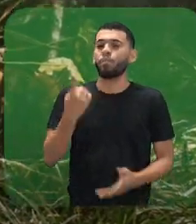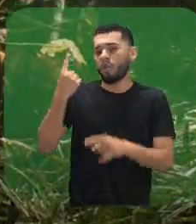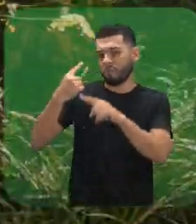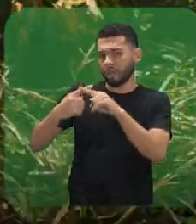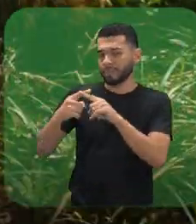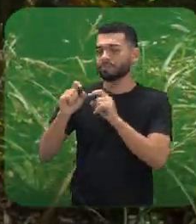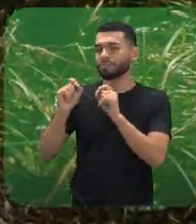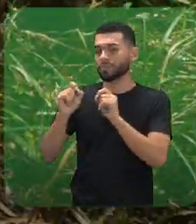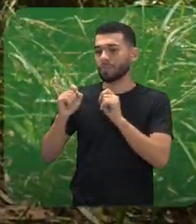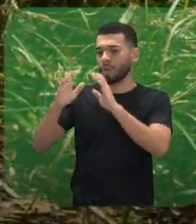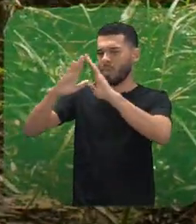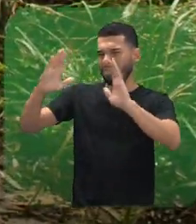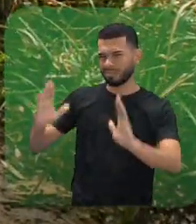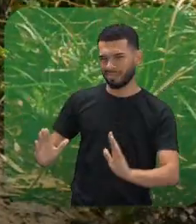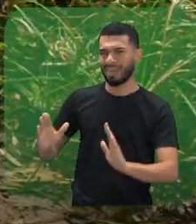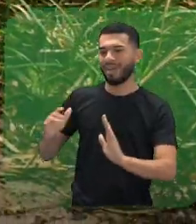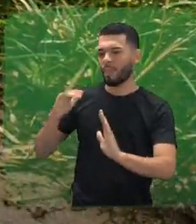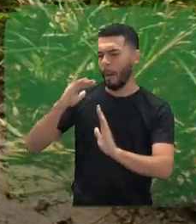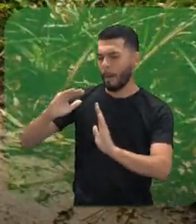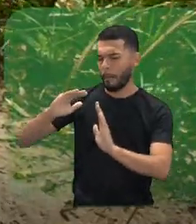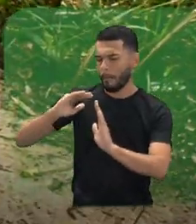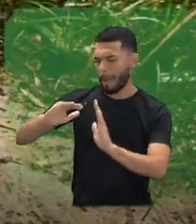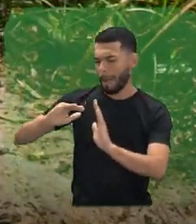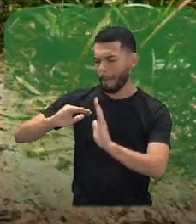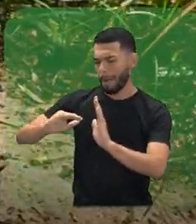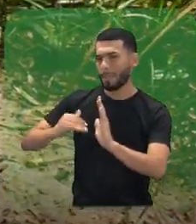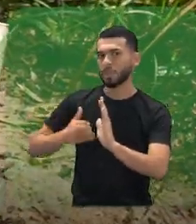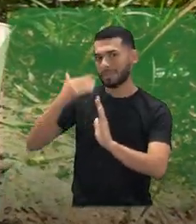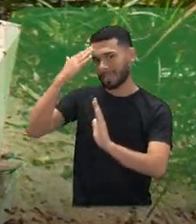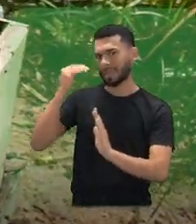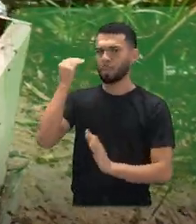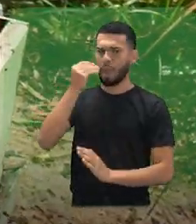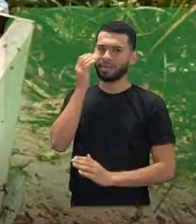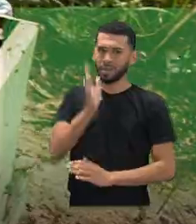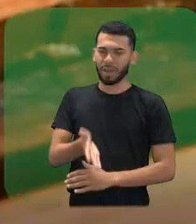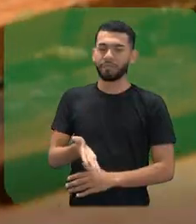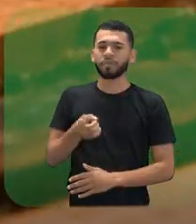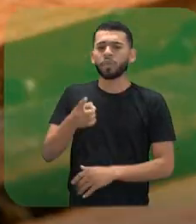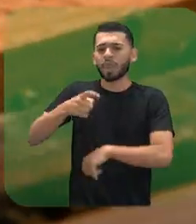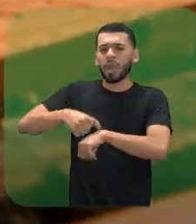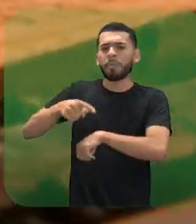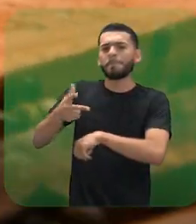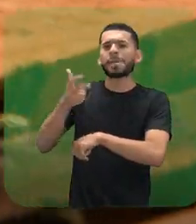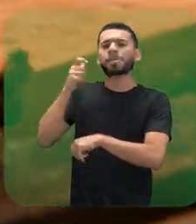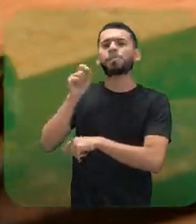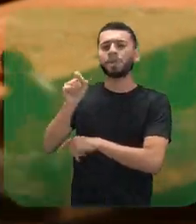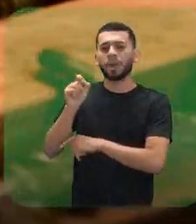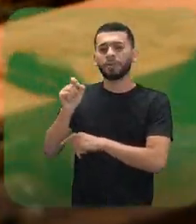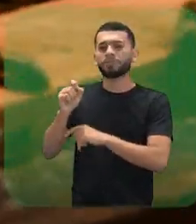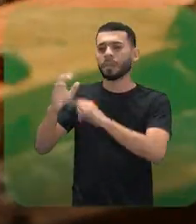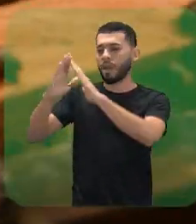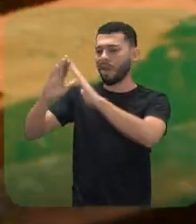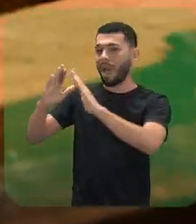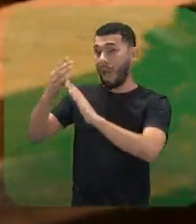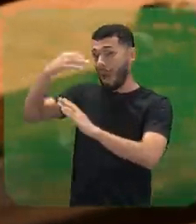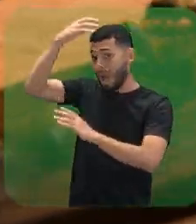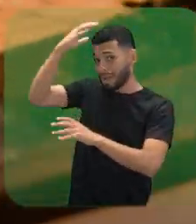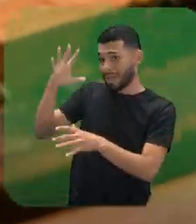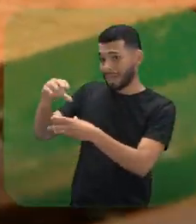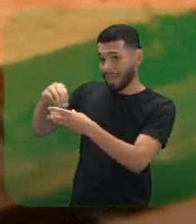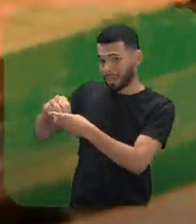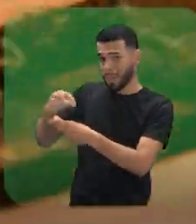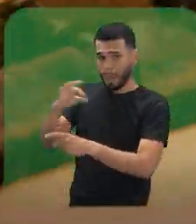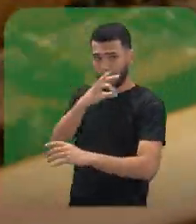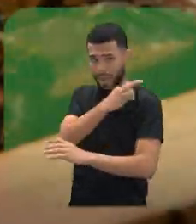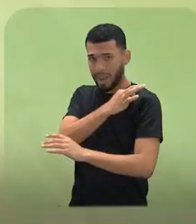fiz uma captura, colocando quadro por quadro que eu sei fazer. Aí, com o tempo, você pode ver que as abelhas vão tudo entrando para dentro da